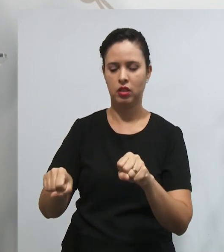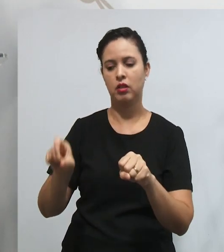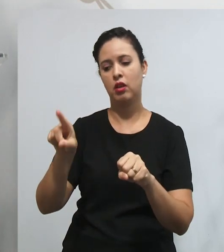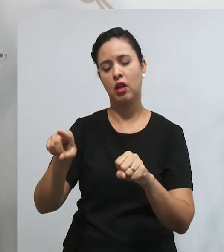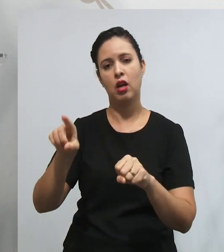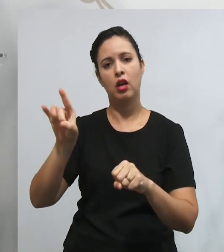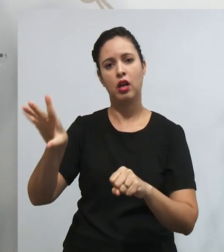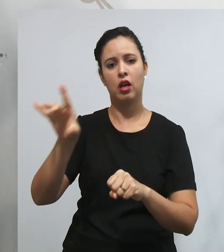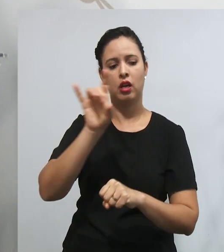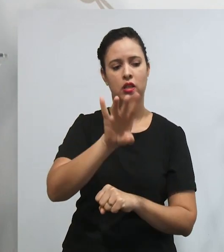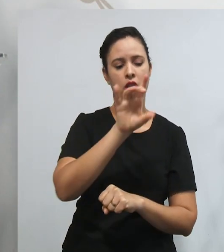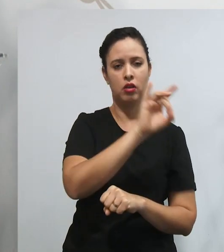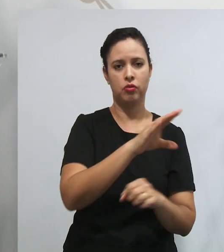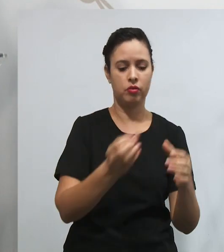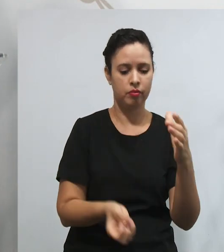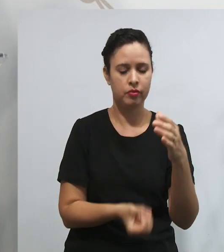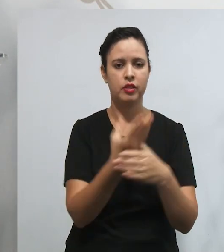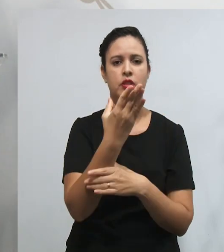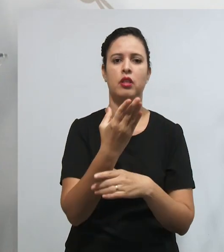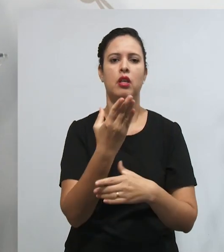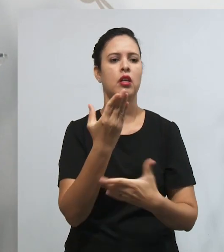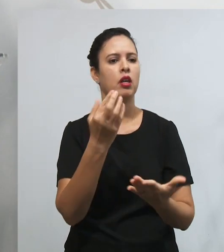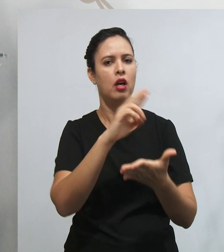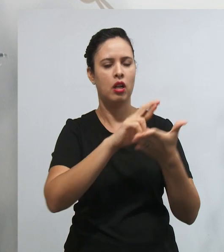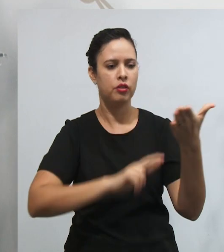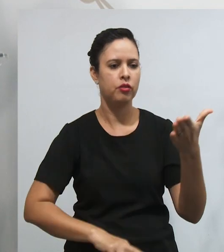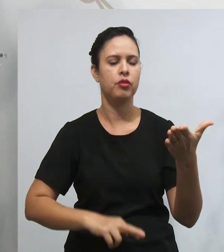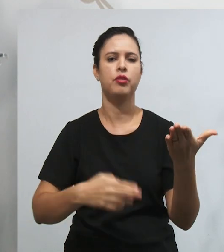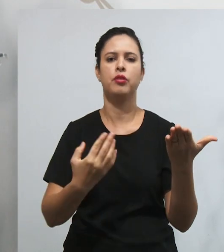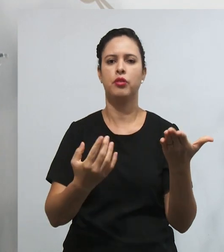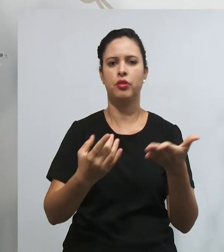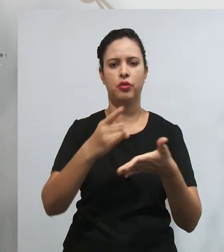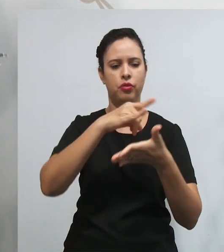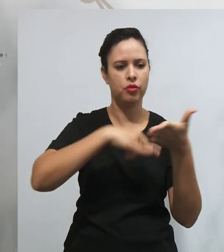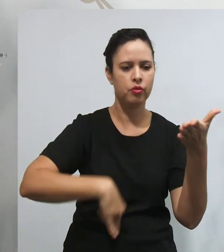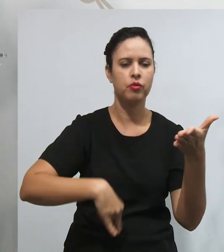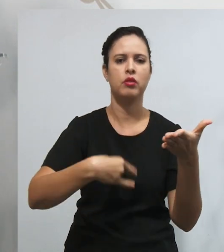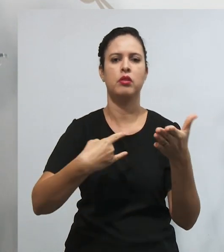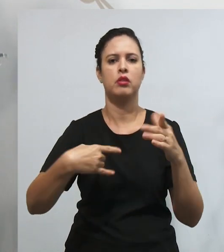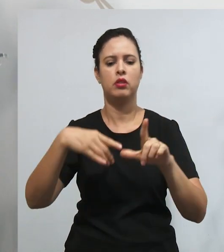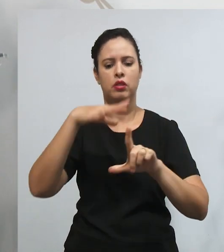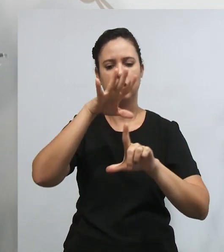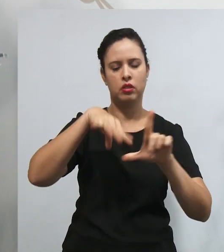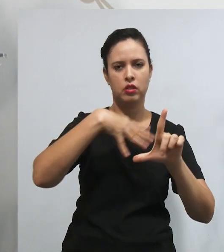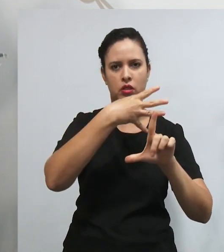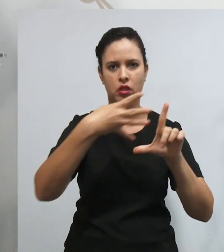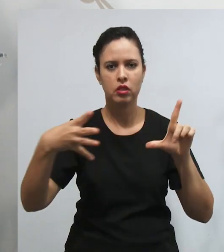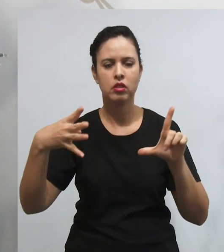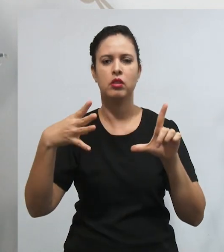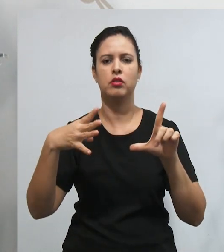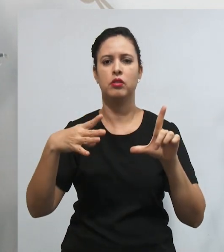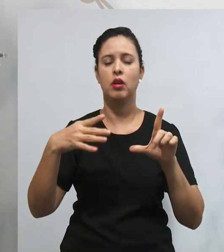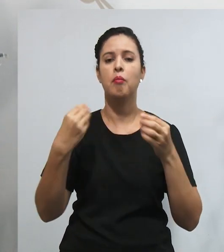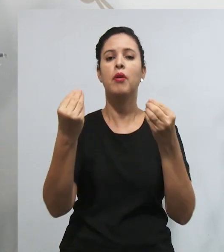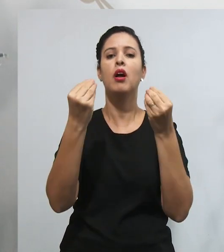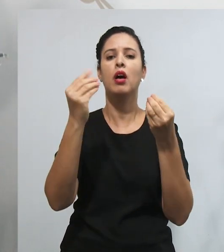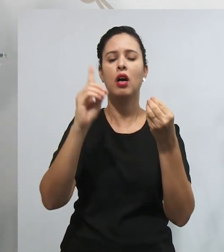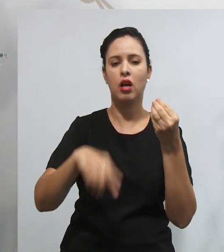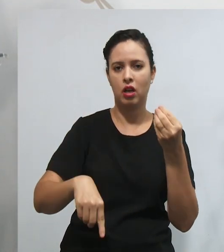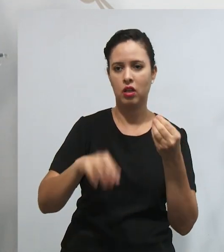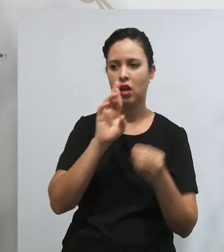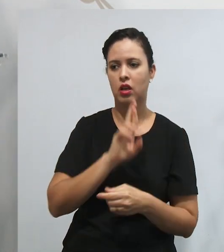relatórios, indicadores, como eu falei para vocês, gráficos para que os gestores, diretores da empresa e até